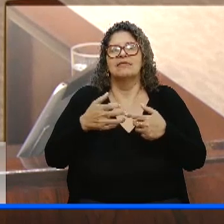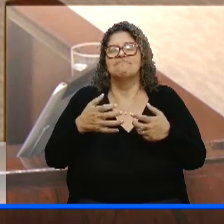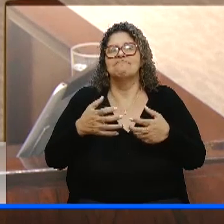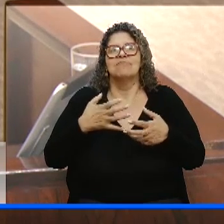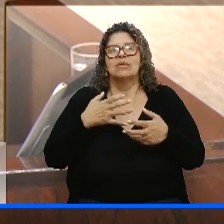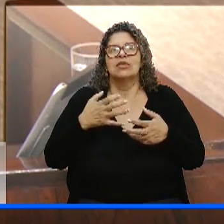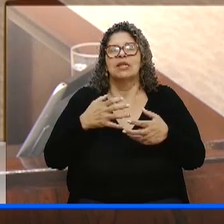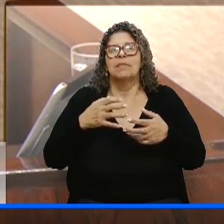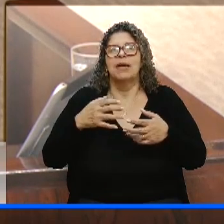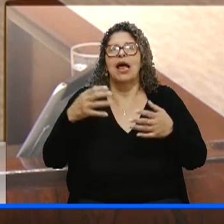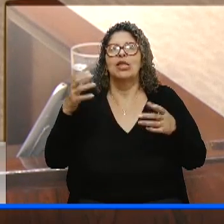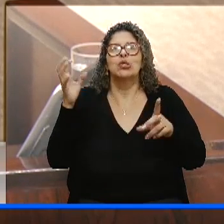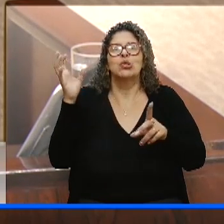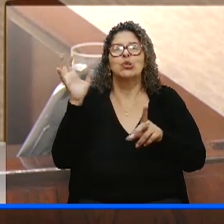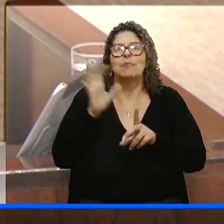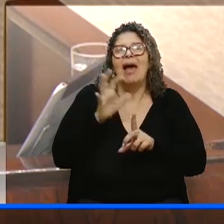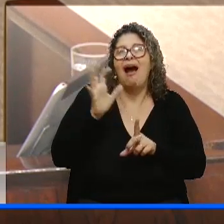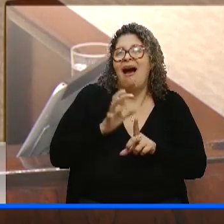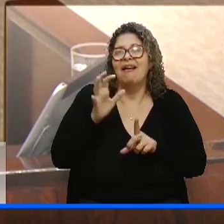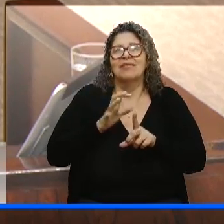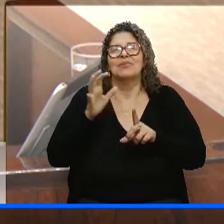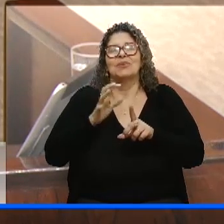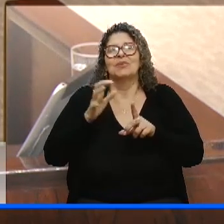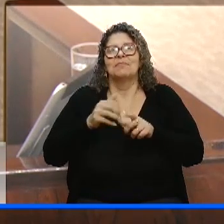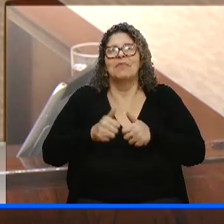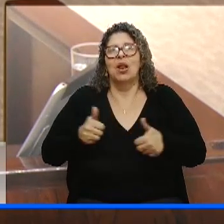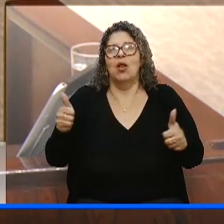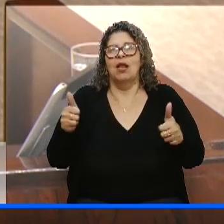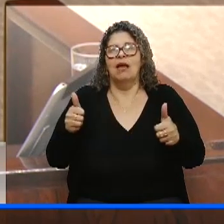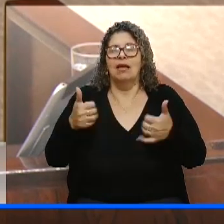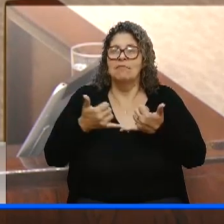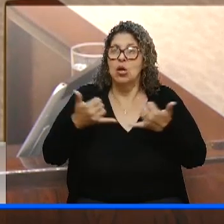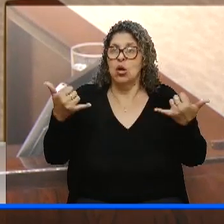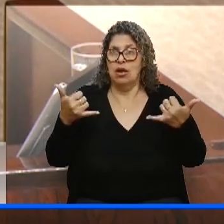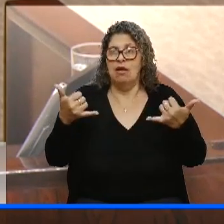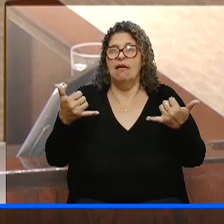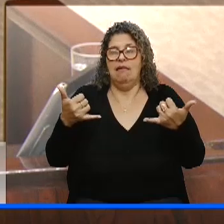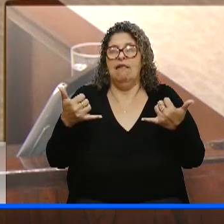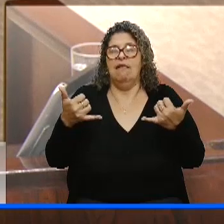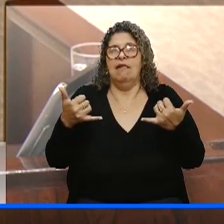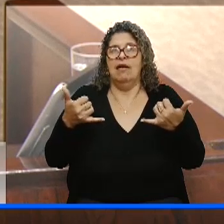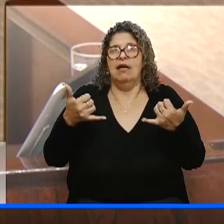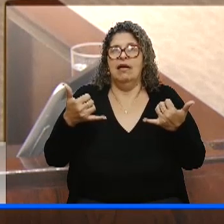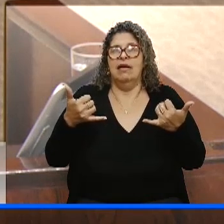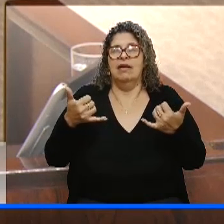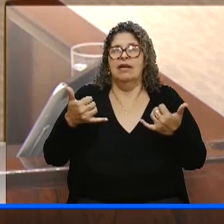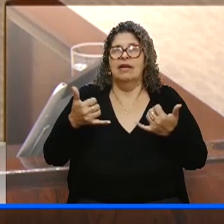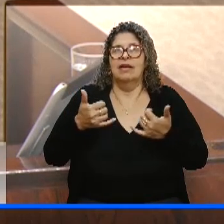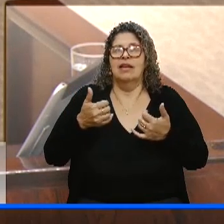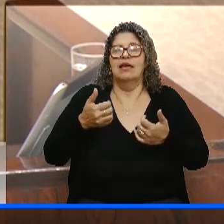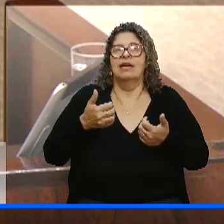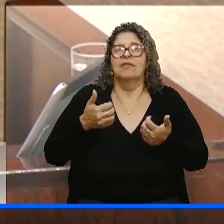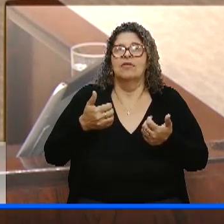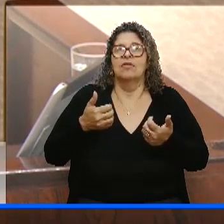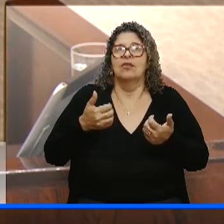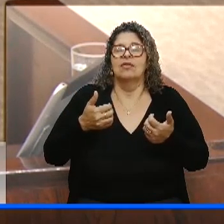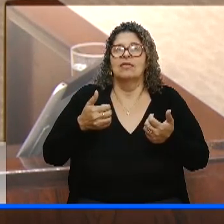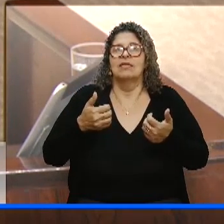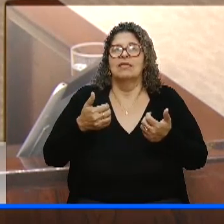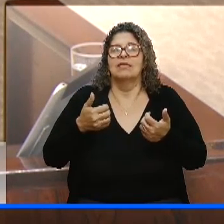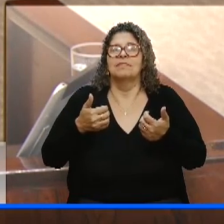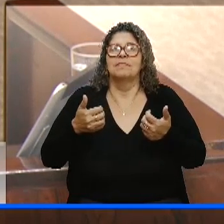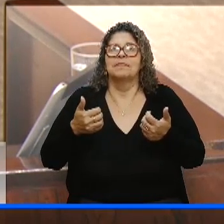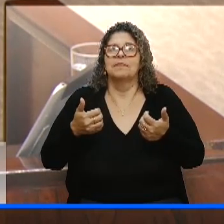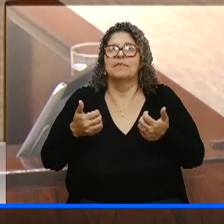e possamos melhorar a qualidade da energia ea regular regularidade da energia nas pontas